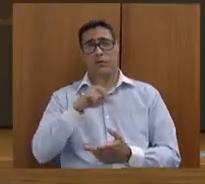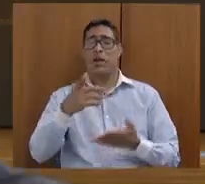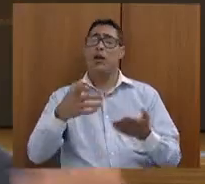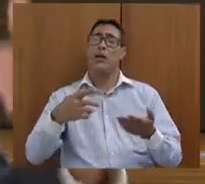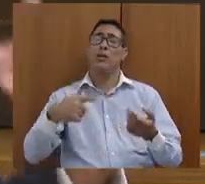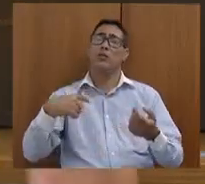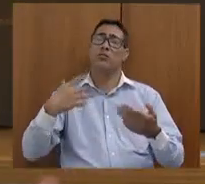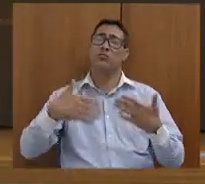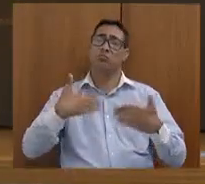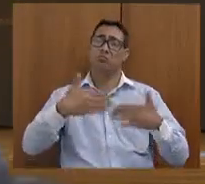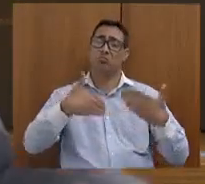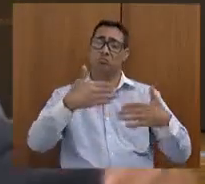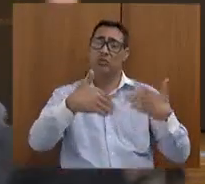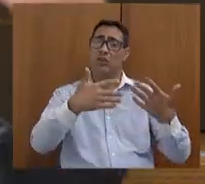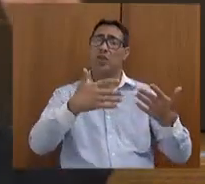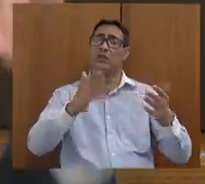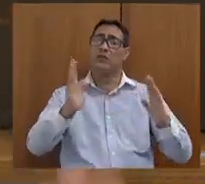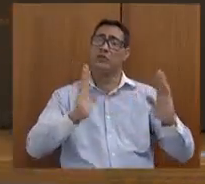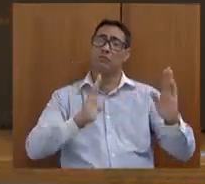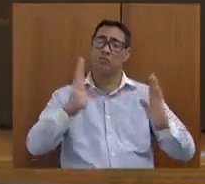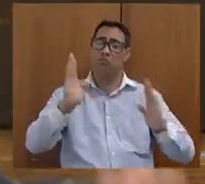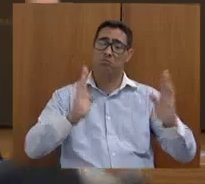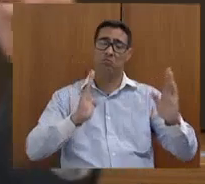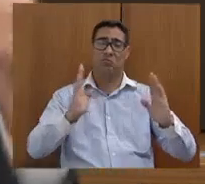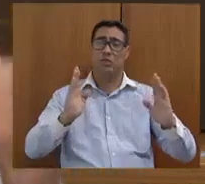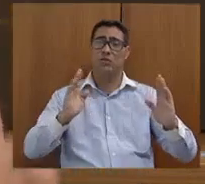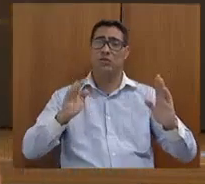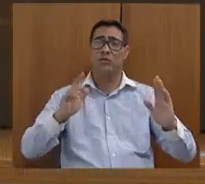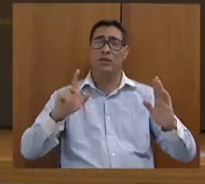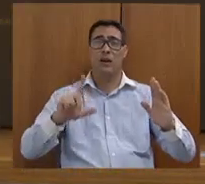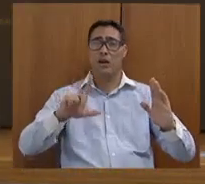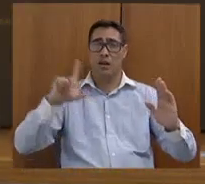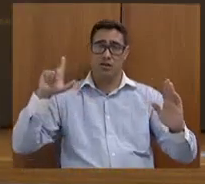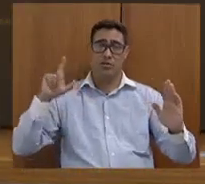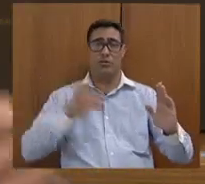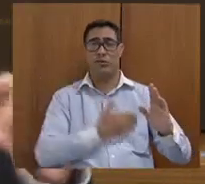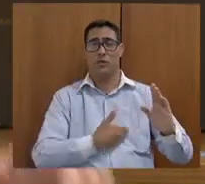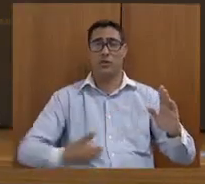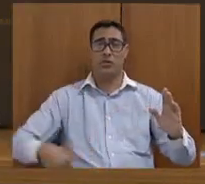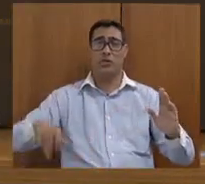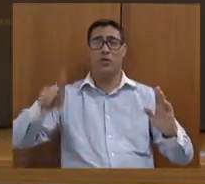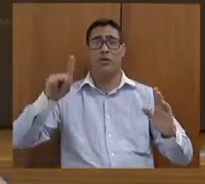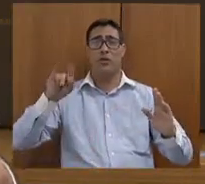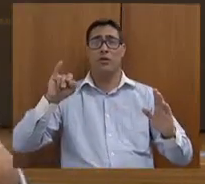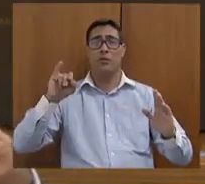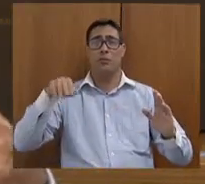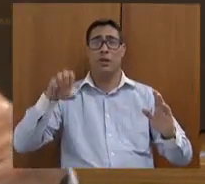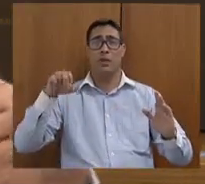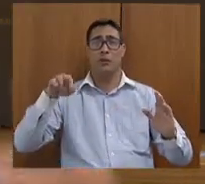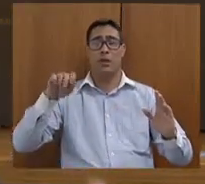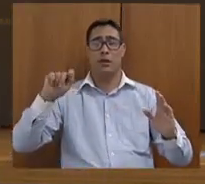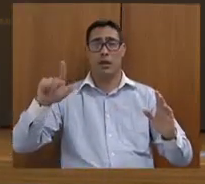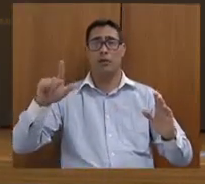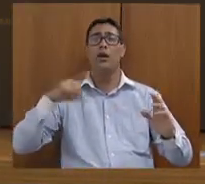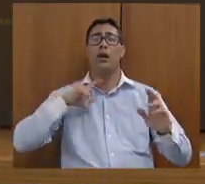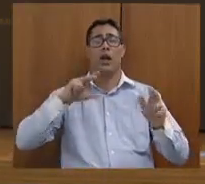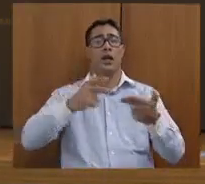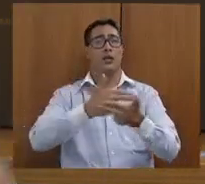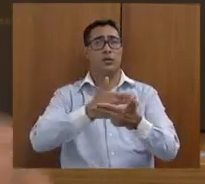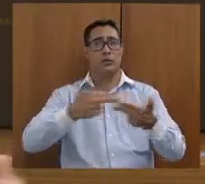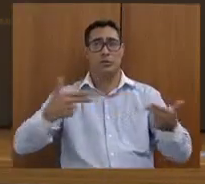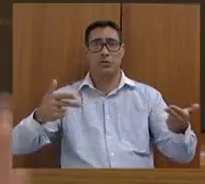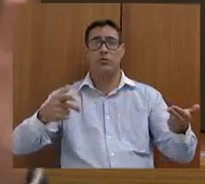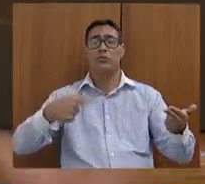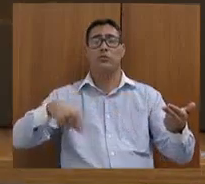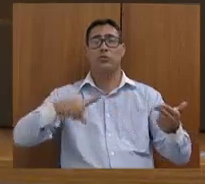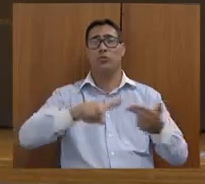a um tempo antes do governador Pimentel essas questões aí elas nos